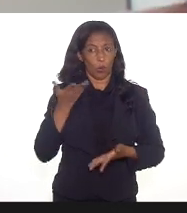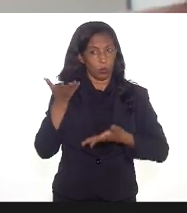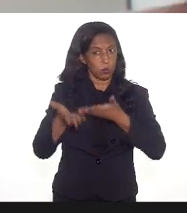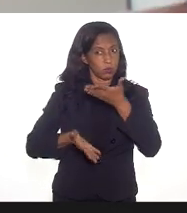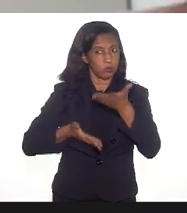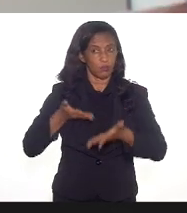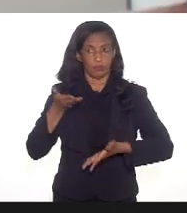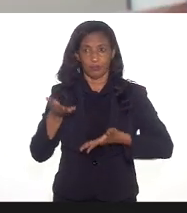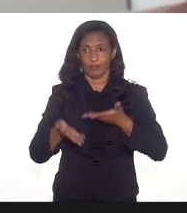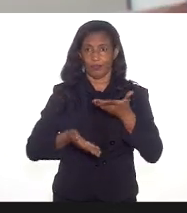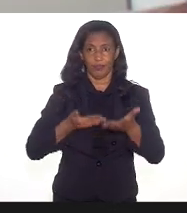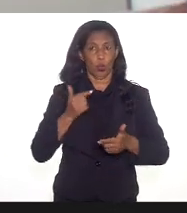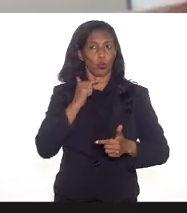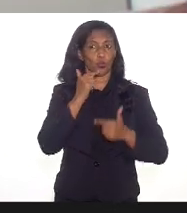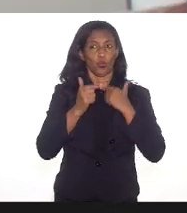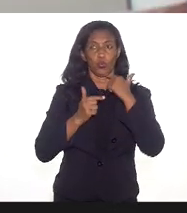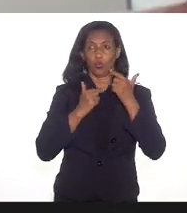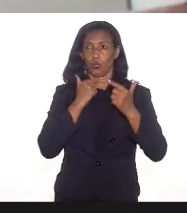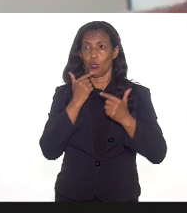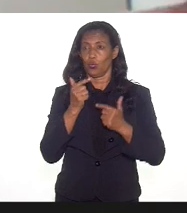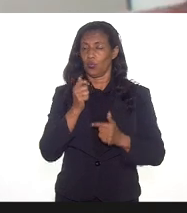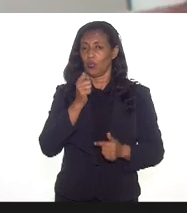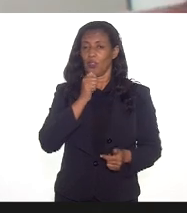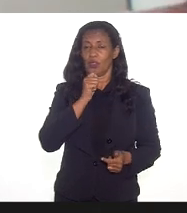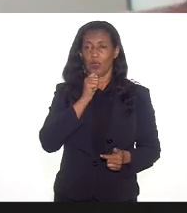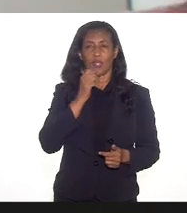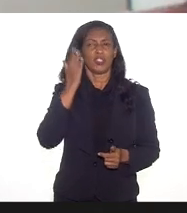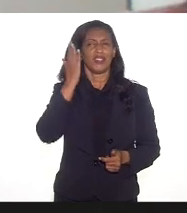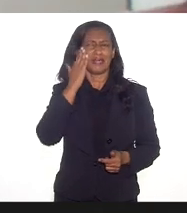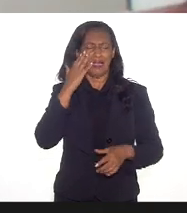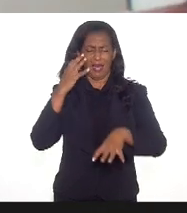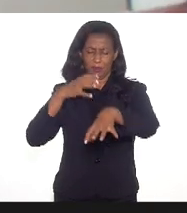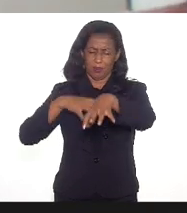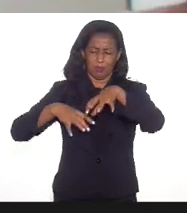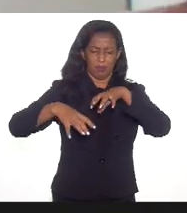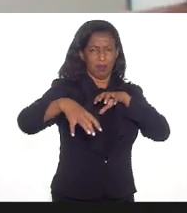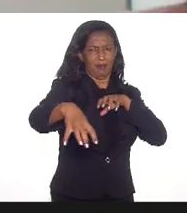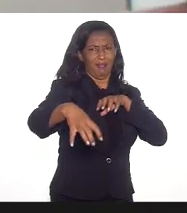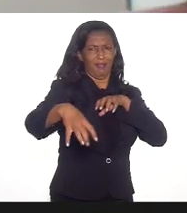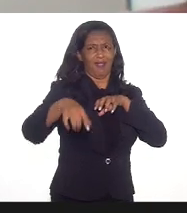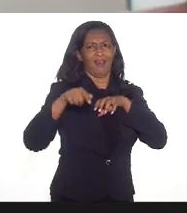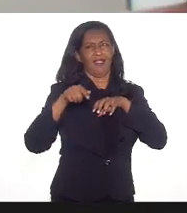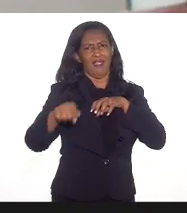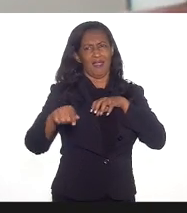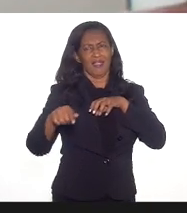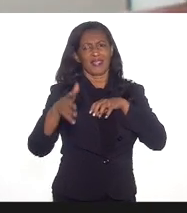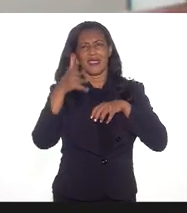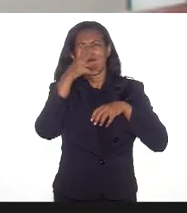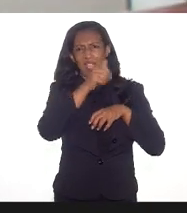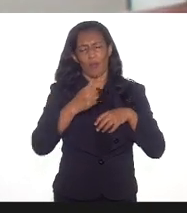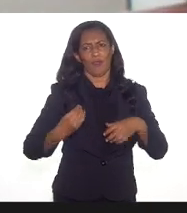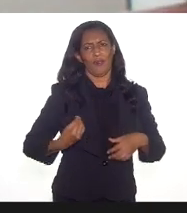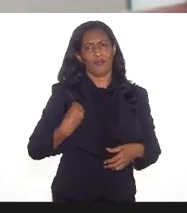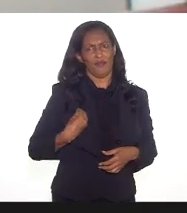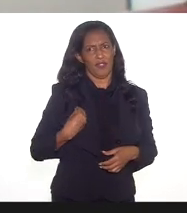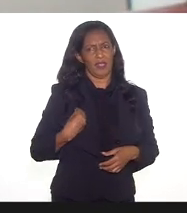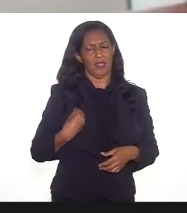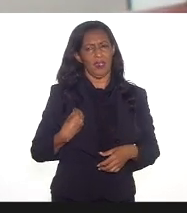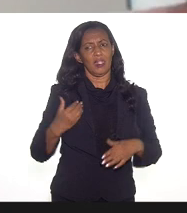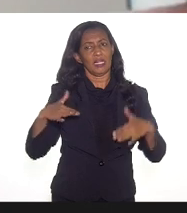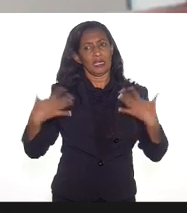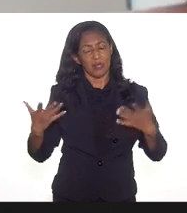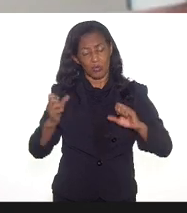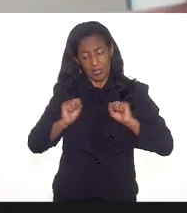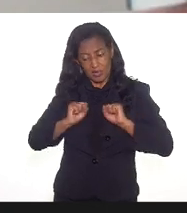muito. Nós não temos dúvida que a opção de não ter aula presencial é correta, é necessária e salva vidas. Mas nós não temos dúvidas que temos que fazer o máximo